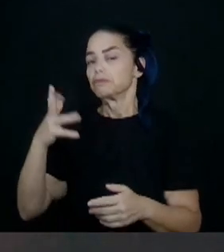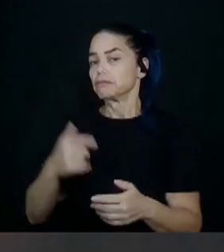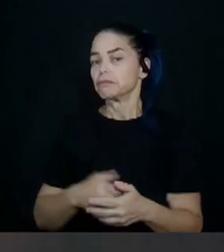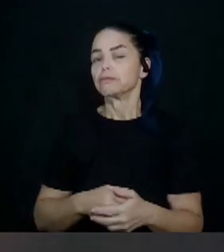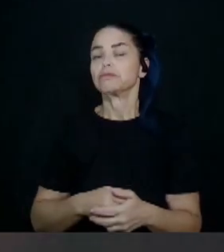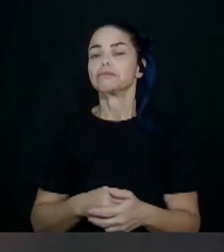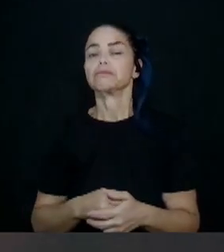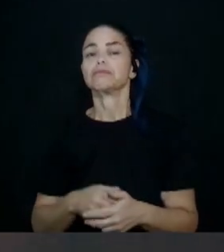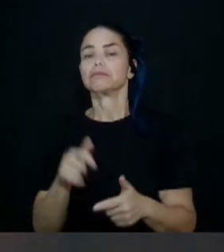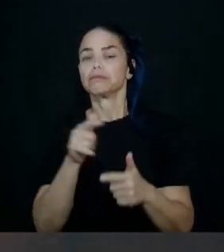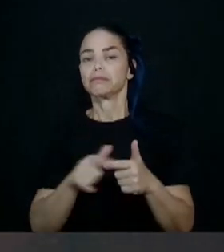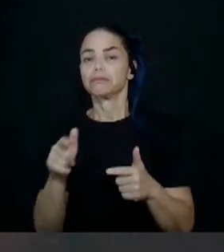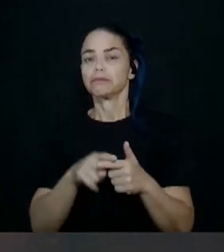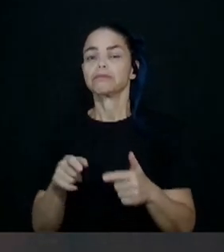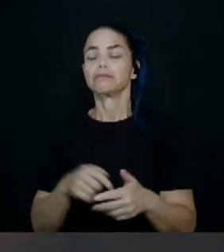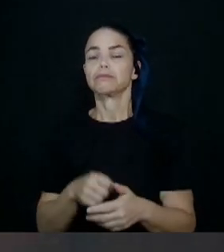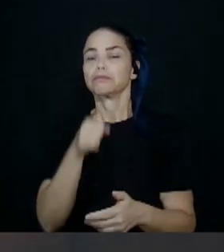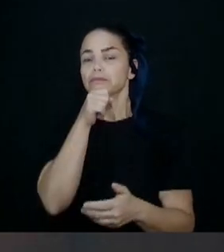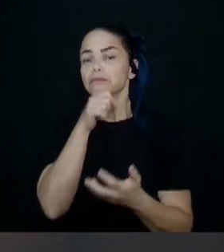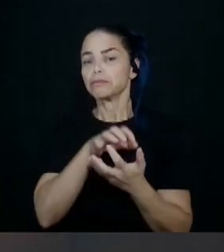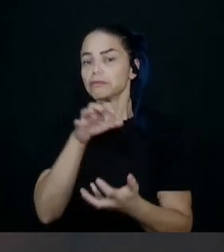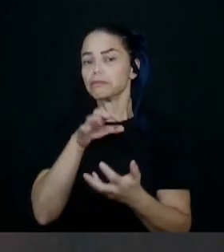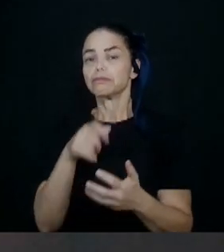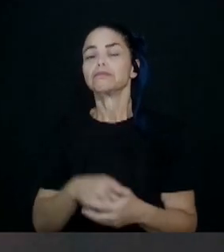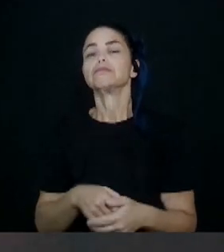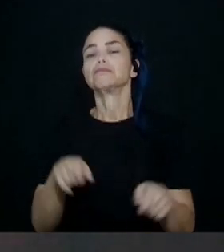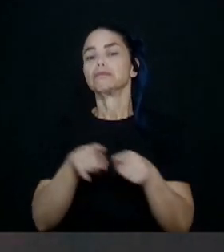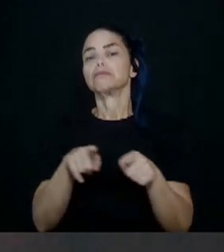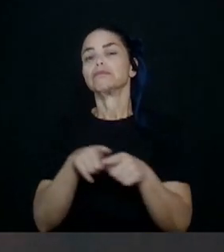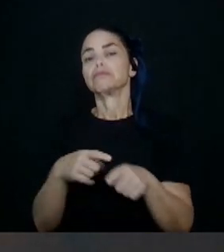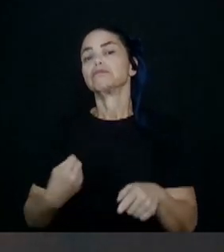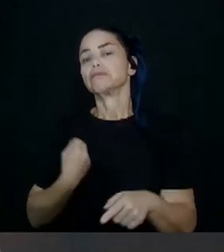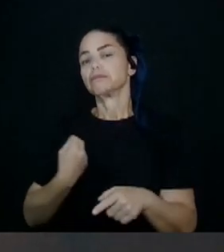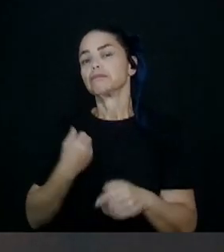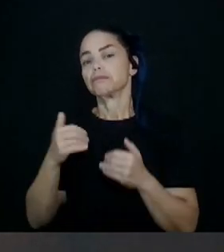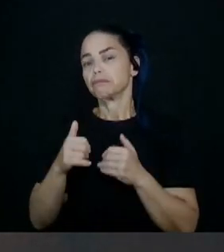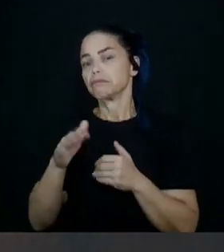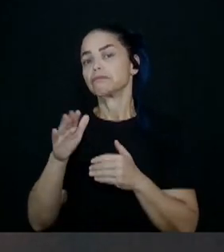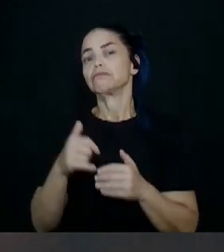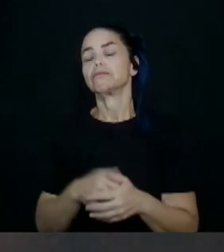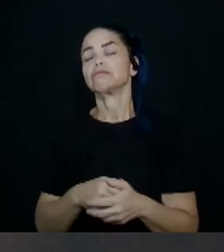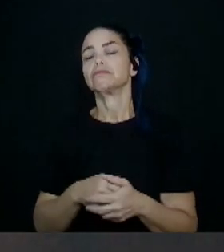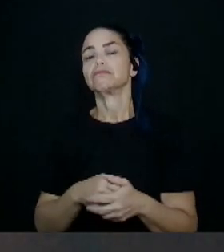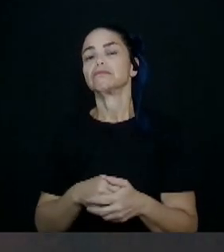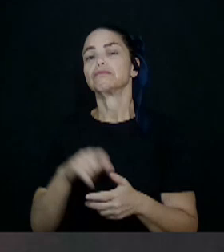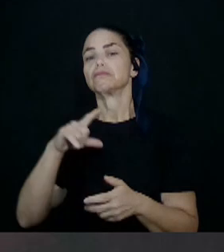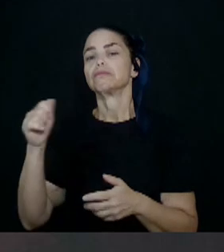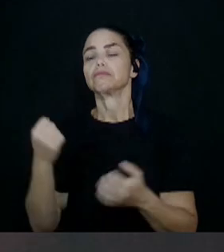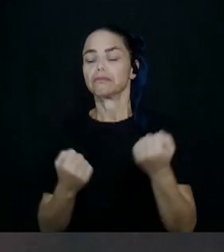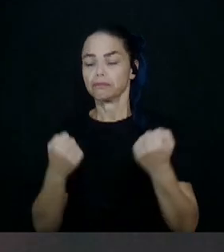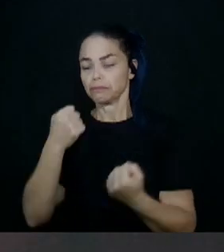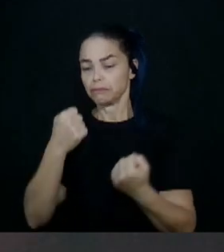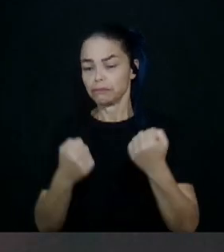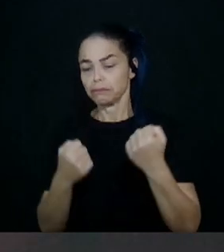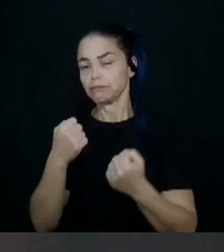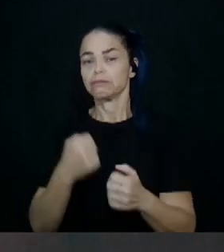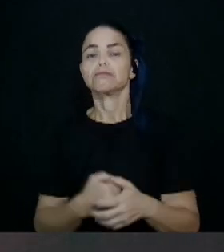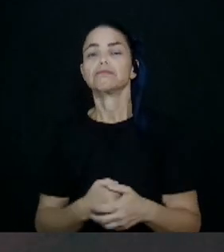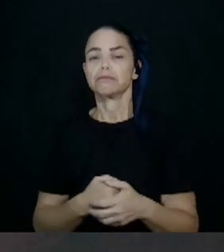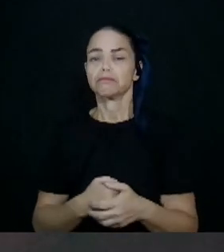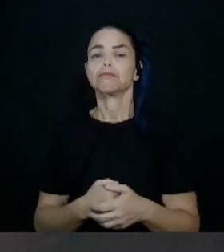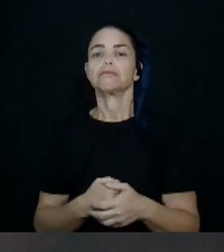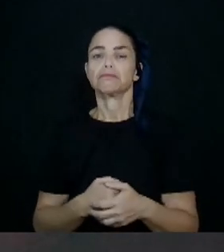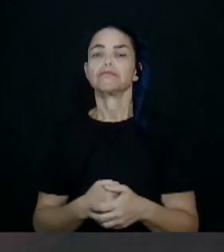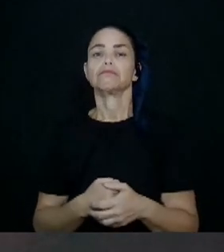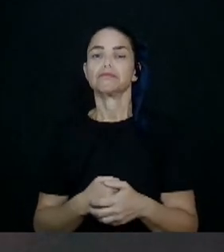questão também do idoso, porque as pessoas também estão vivendo mais e estão podendo sair com seus veículos. Exato. E isso é uma questão de